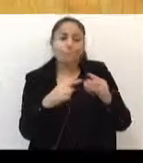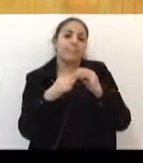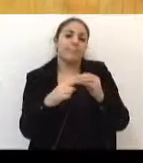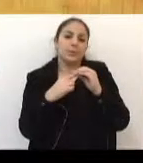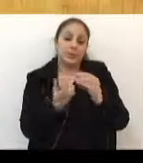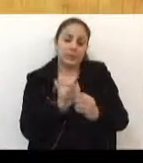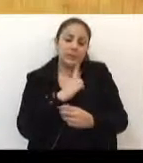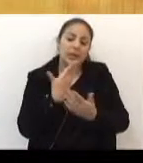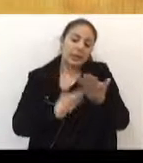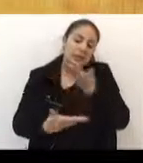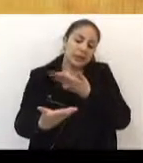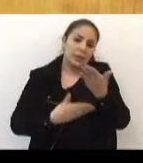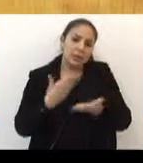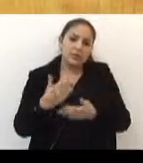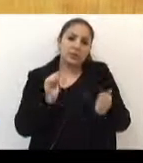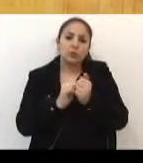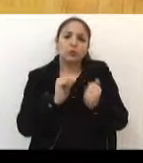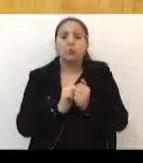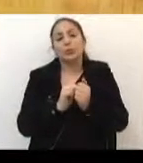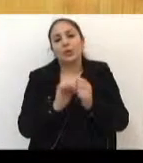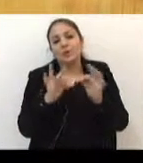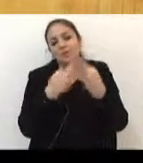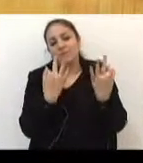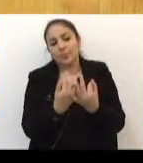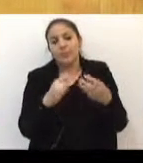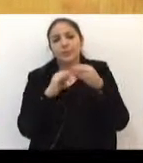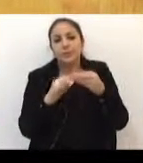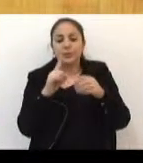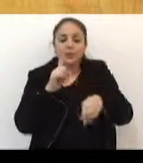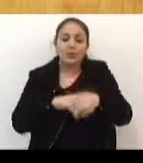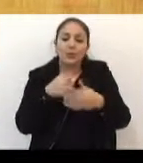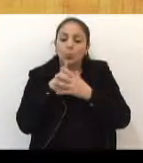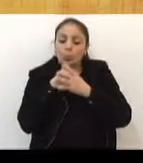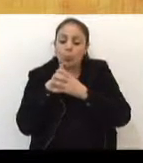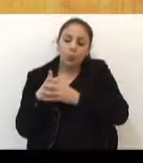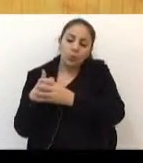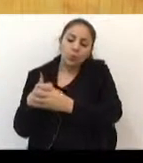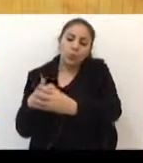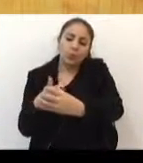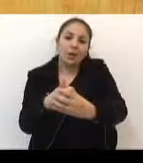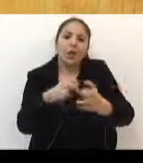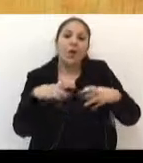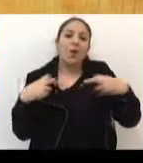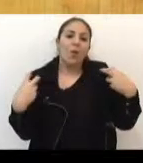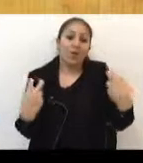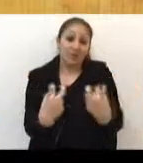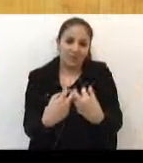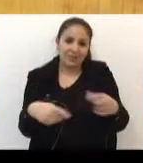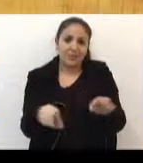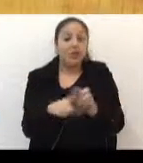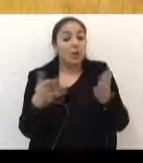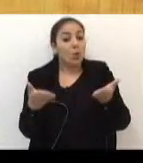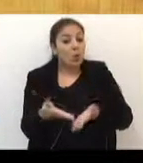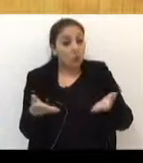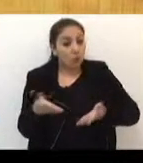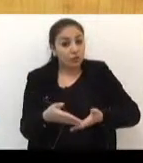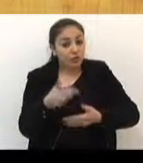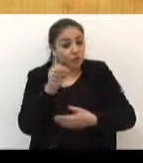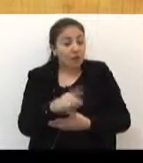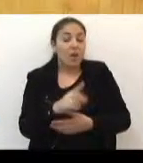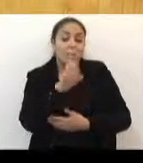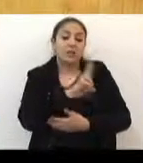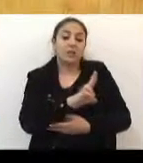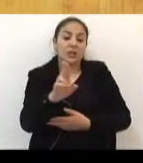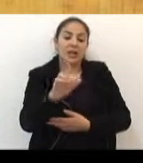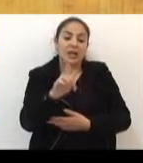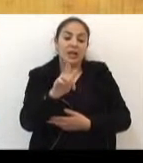de interação entre a família, principalmente na roda de chimarrão de manhã. E o galpão hoje é uma nomenclatura